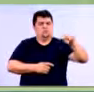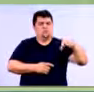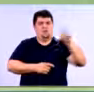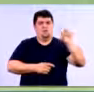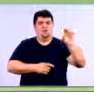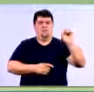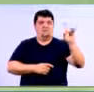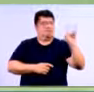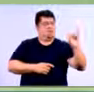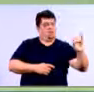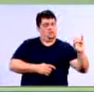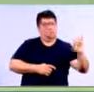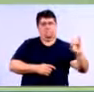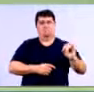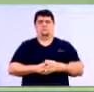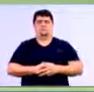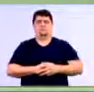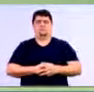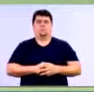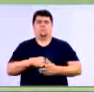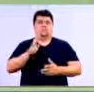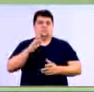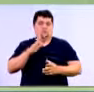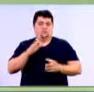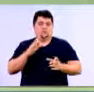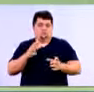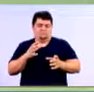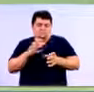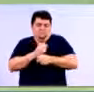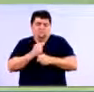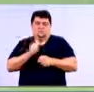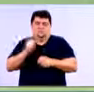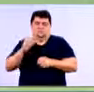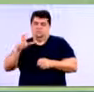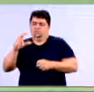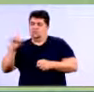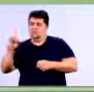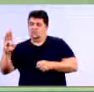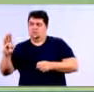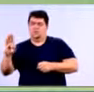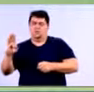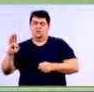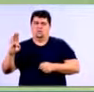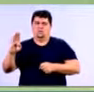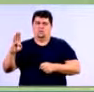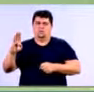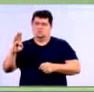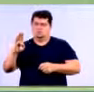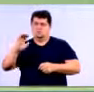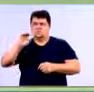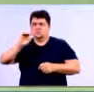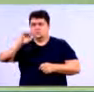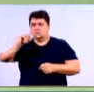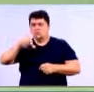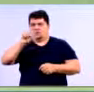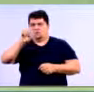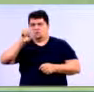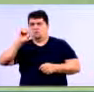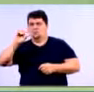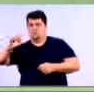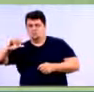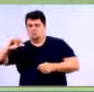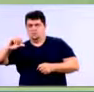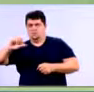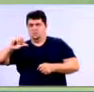O DI, que foi o indexador associado ao CDB, deu 0,89. Quando eu